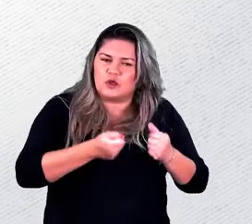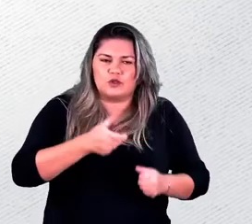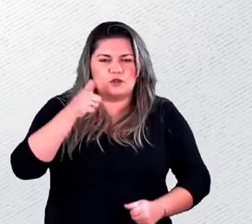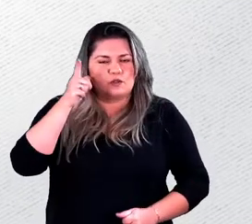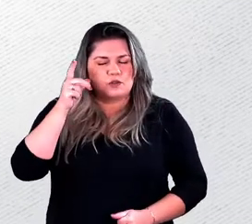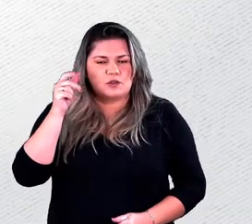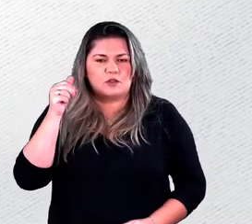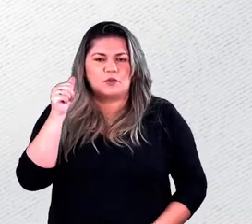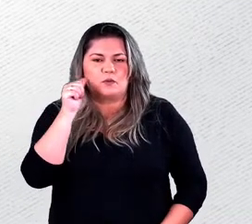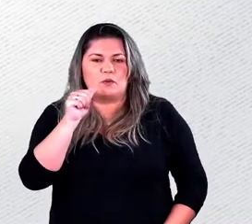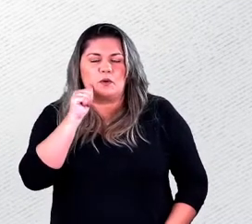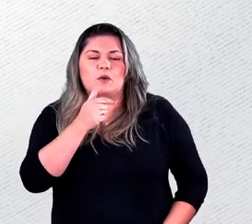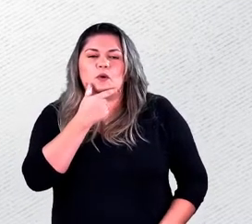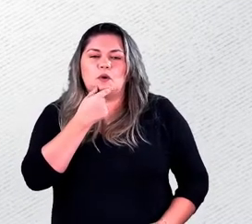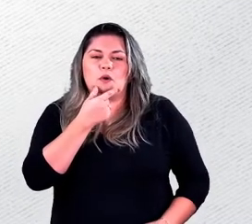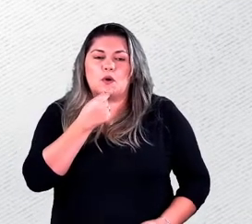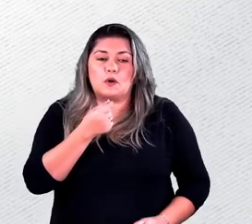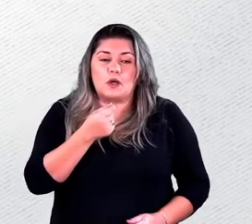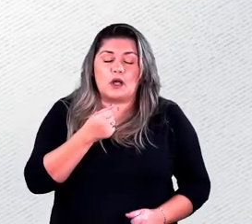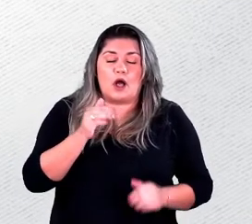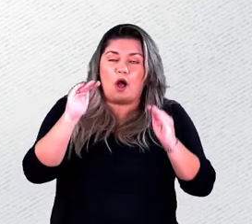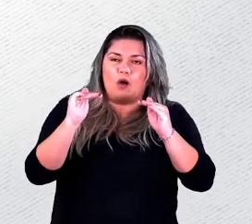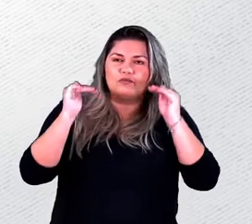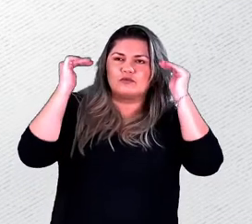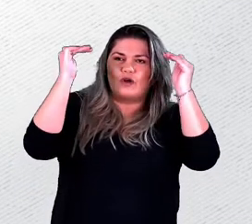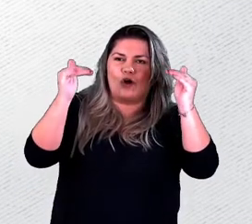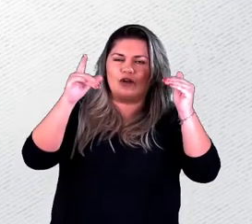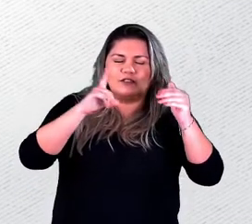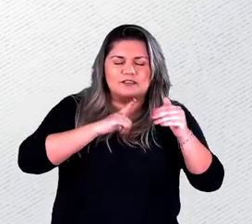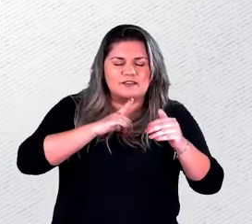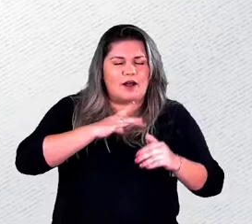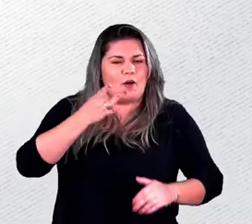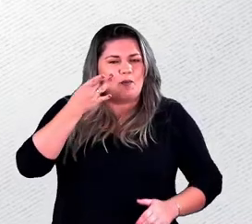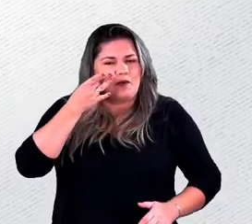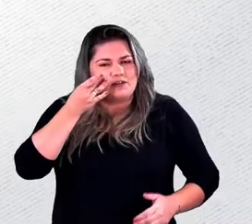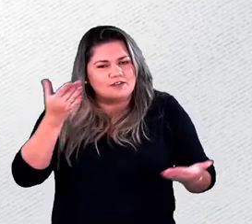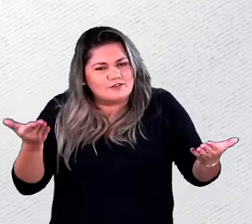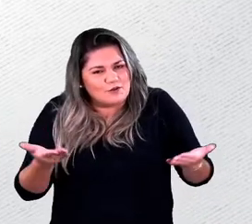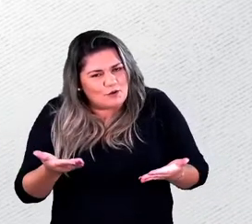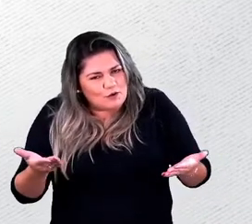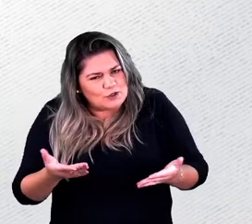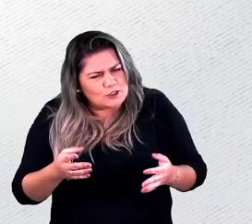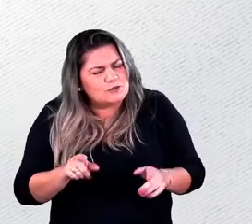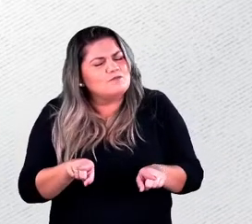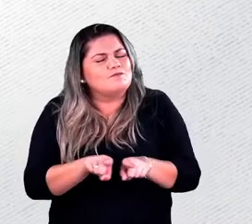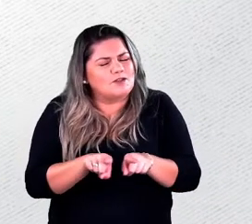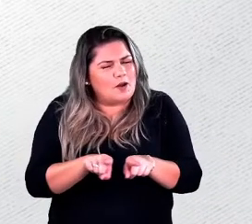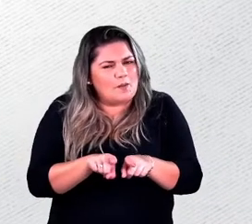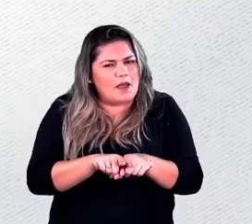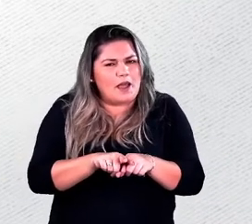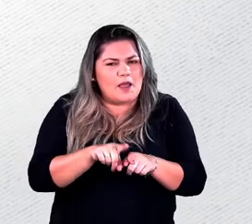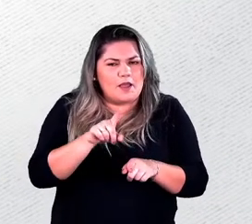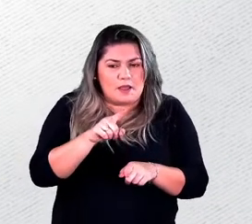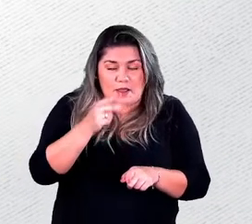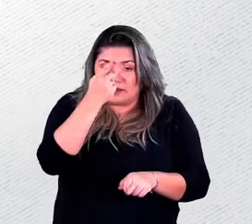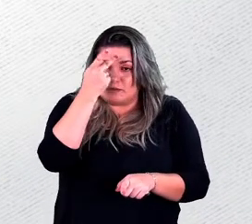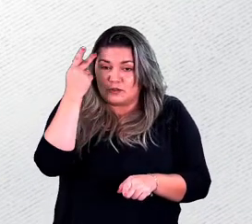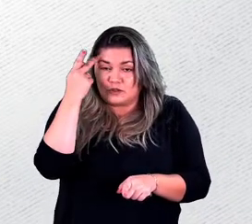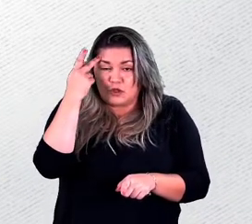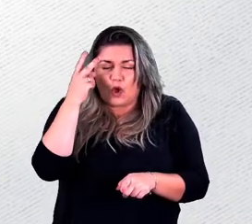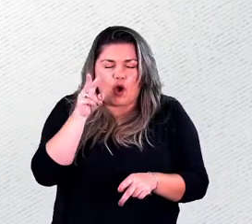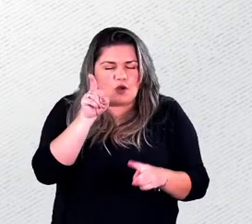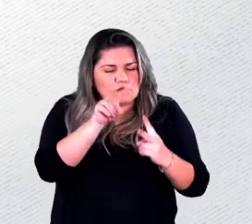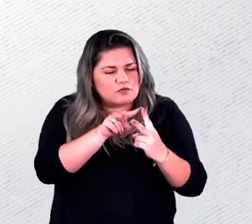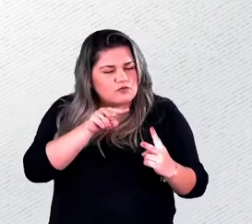autoridades que nos brindam com a sua presença também aqueles que nos acompanhe Pelas nossas redes sociais